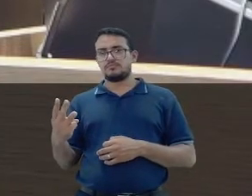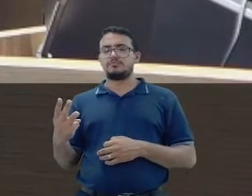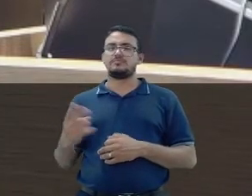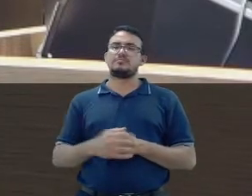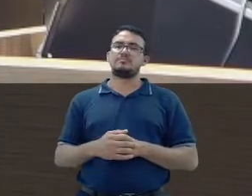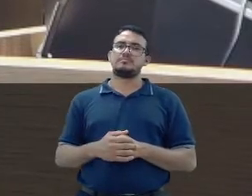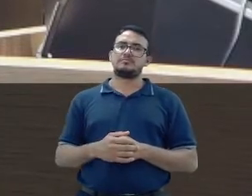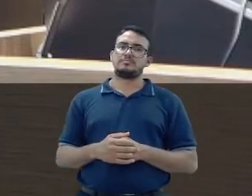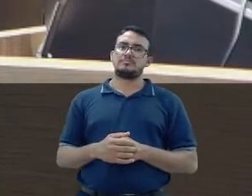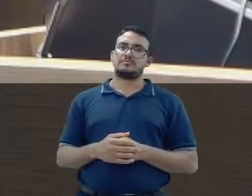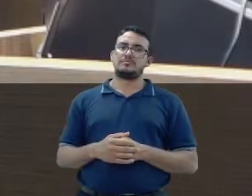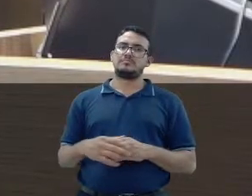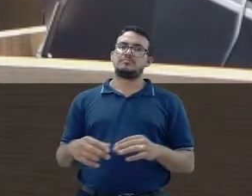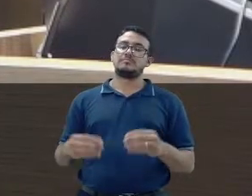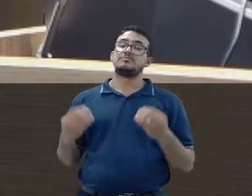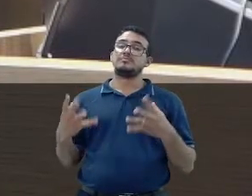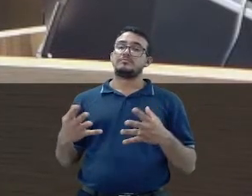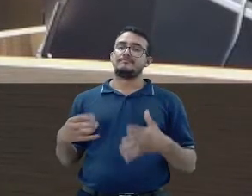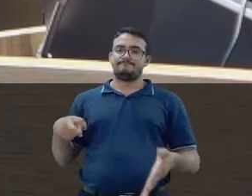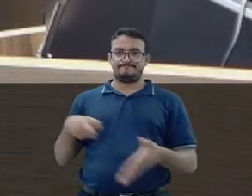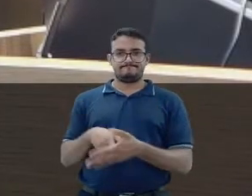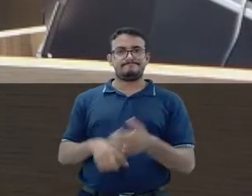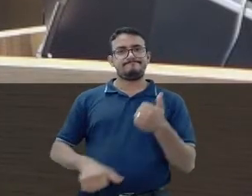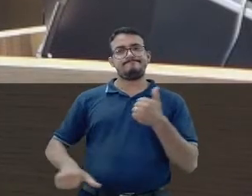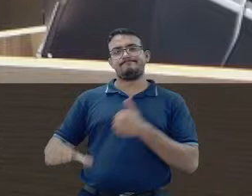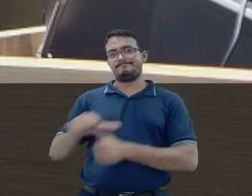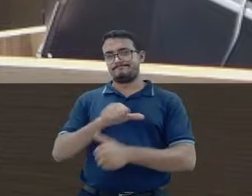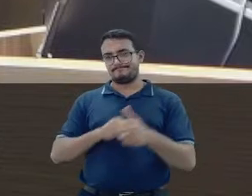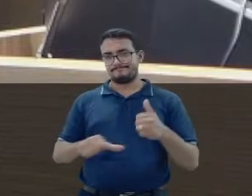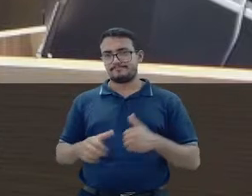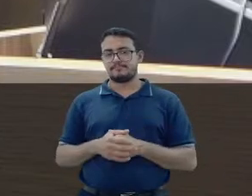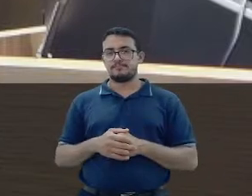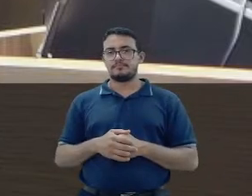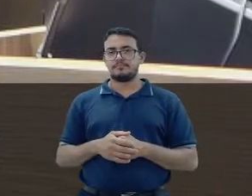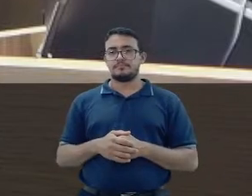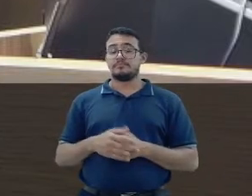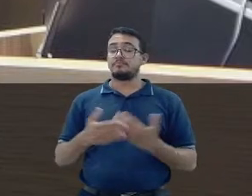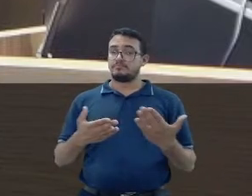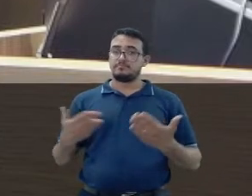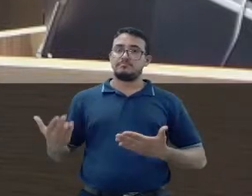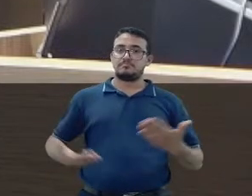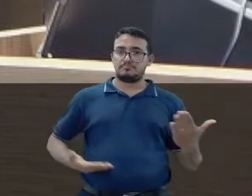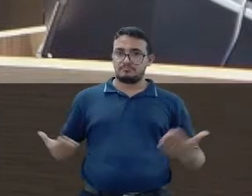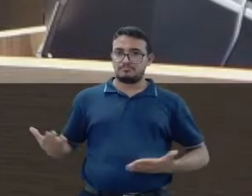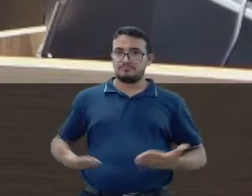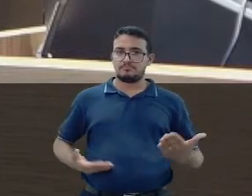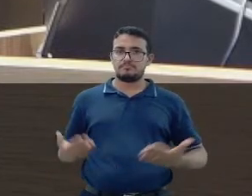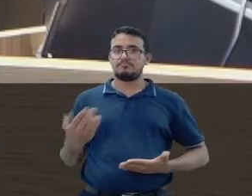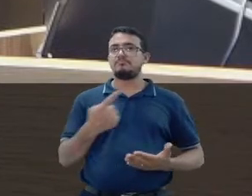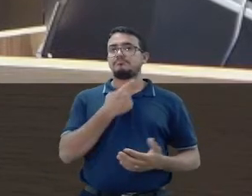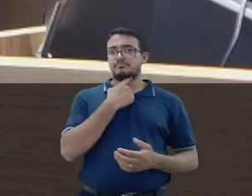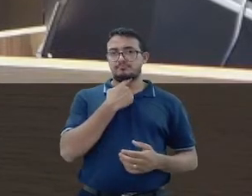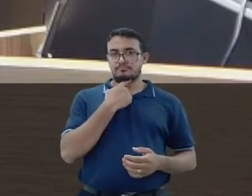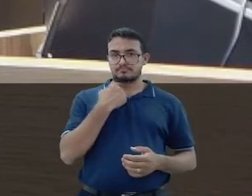justamente pela manutenção da decisão. Assim, embora o empregado falecido tenha sido empregado da primeira reclamada